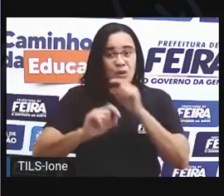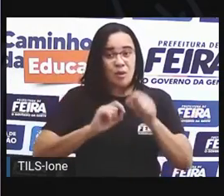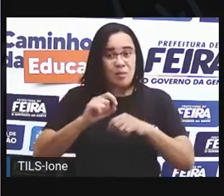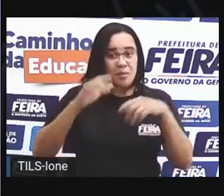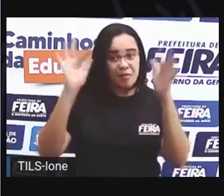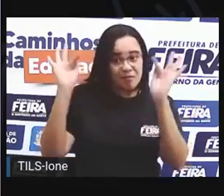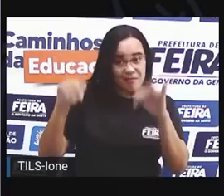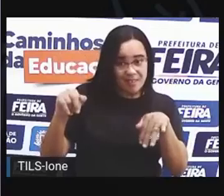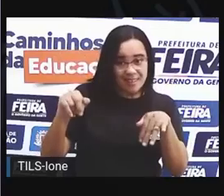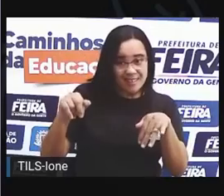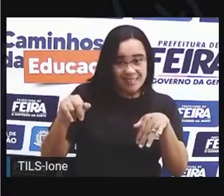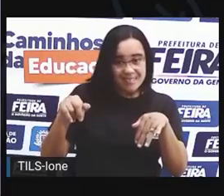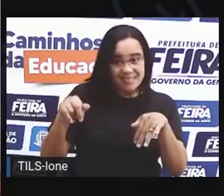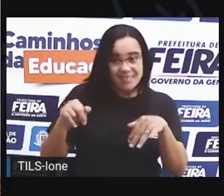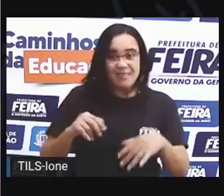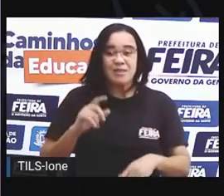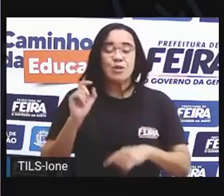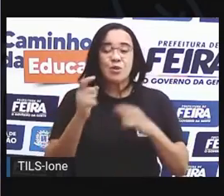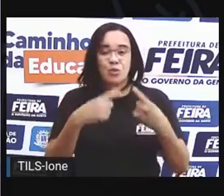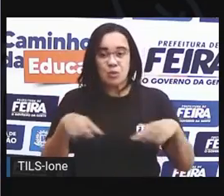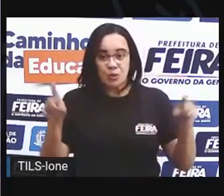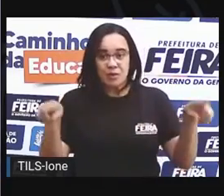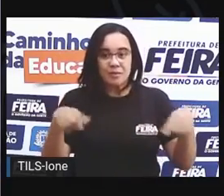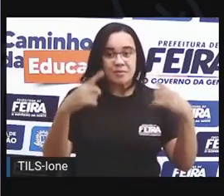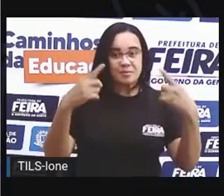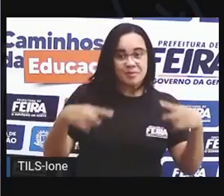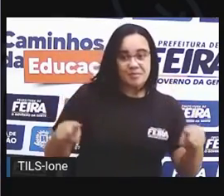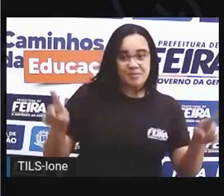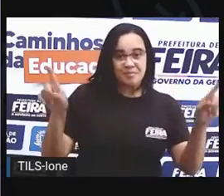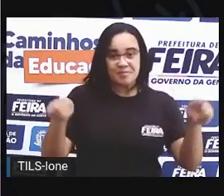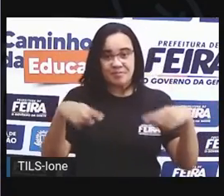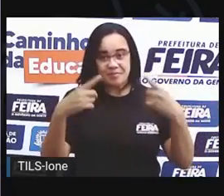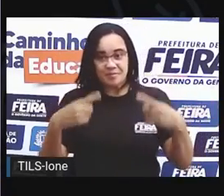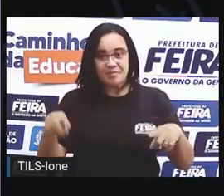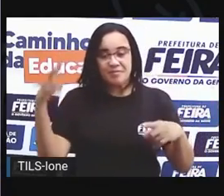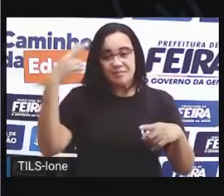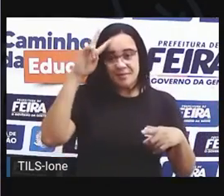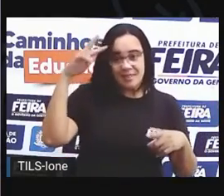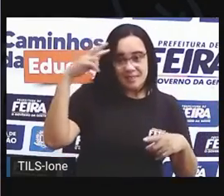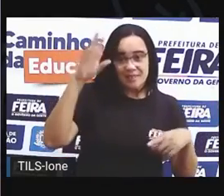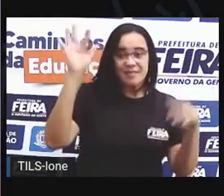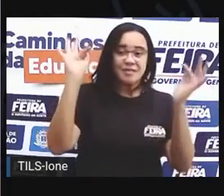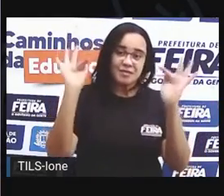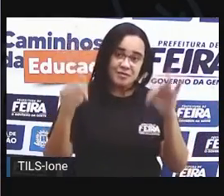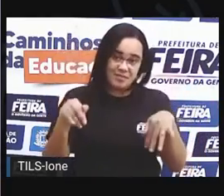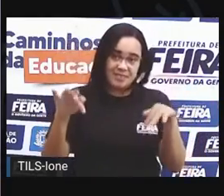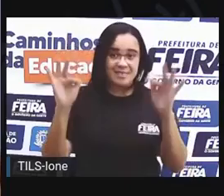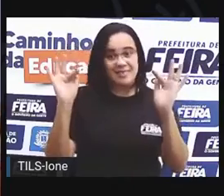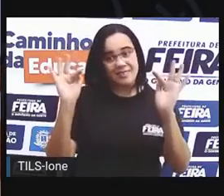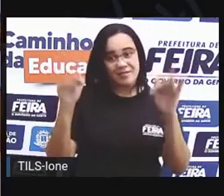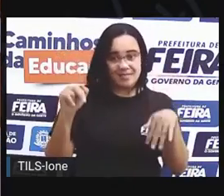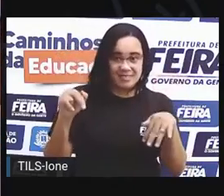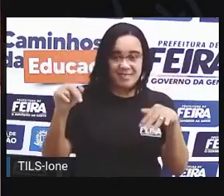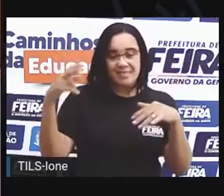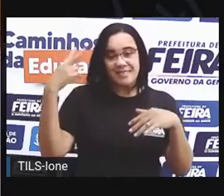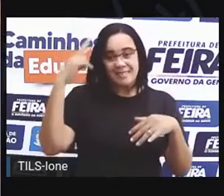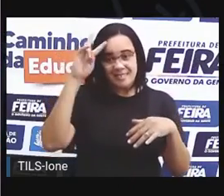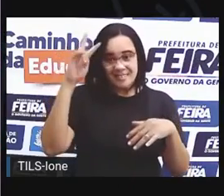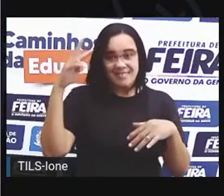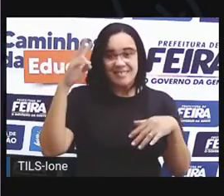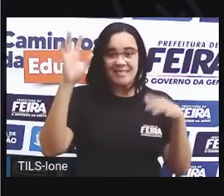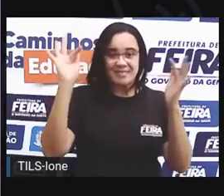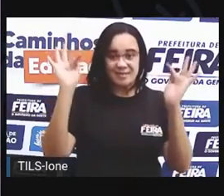Vamos lá. Piriri, piriri, pim, pim. A história chegou ao fim.